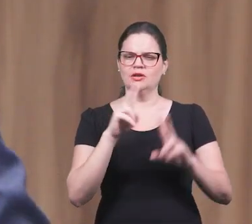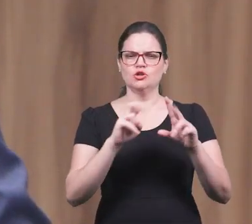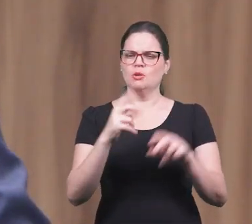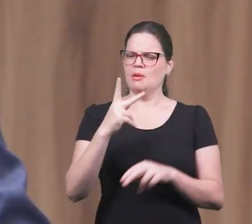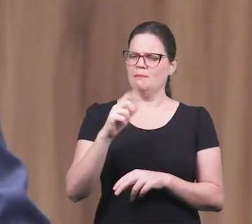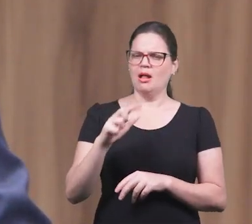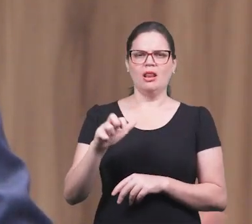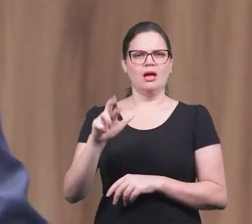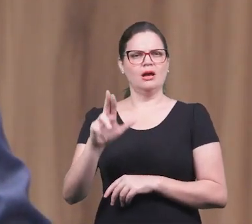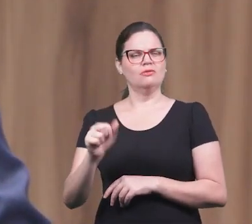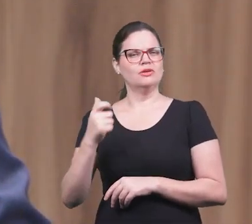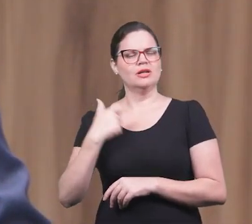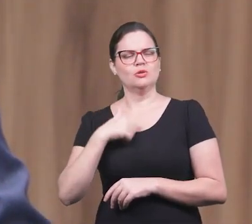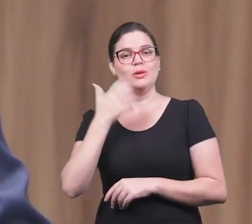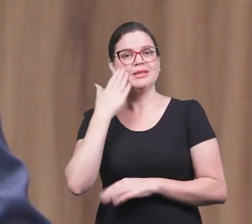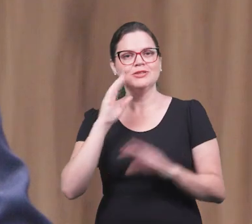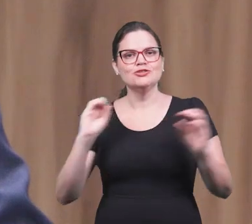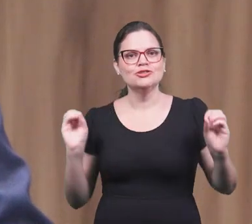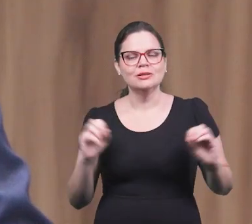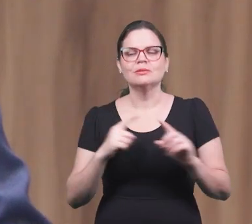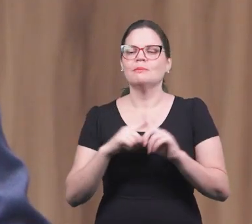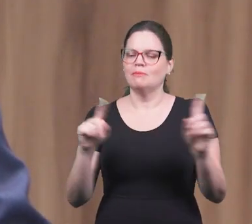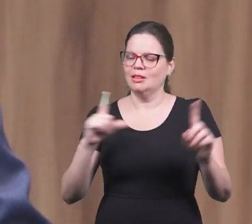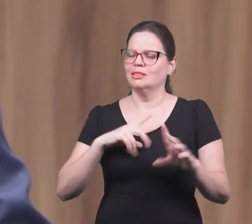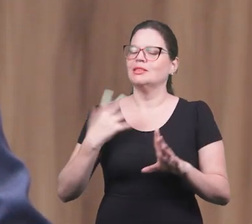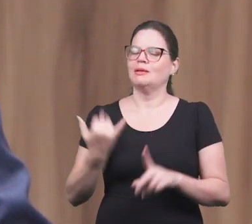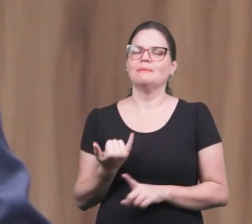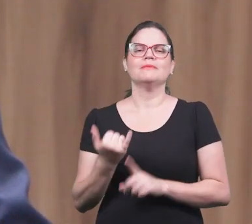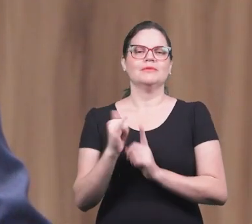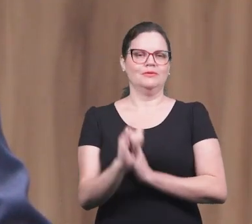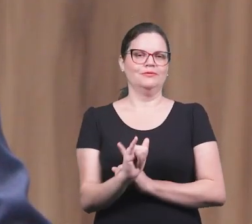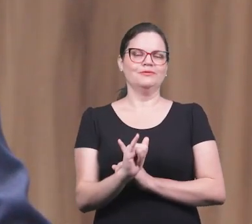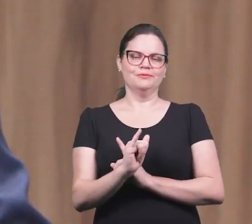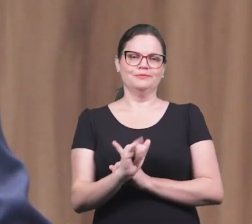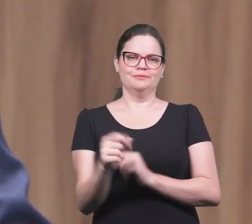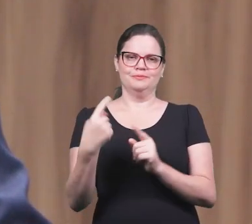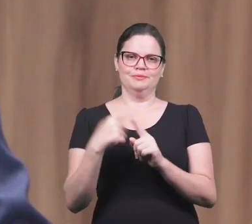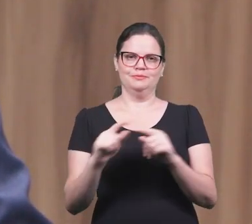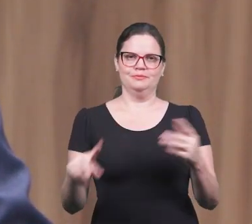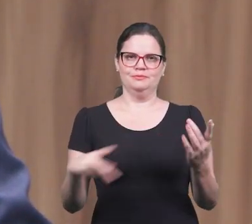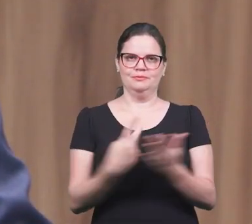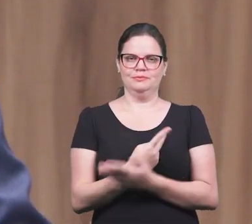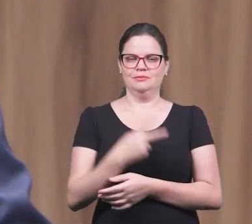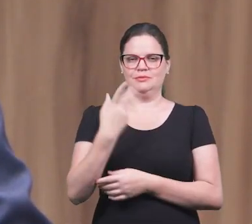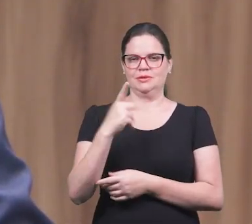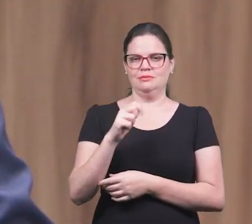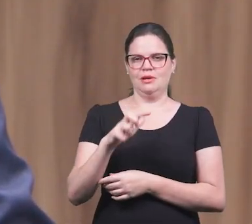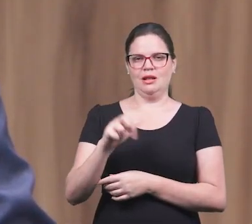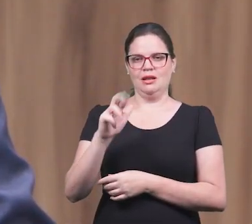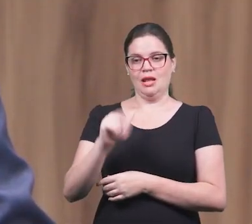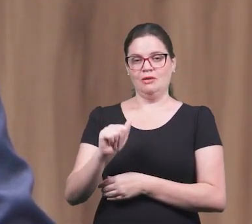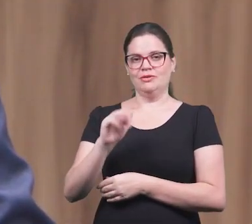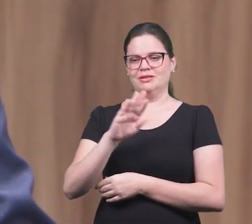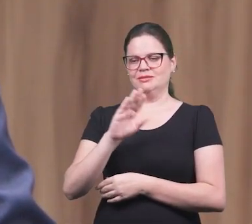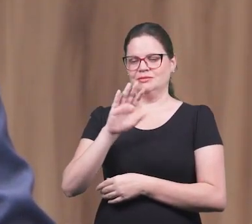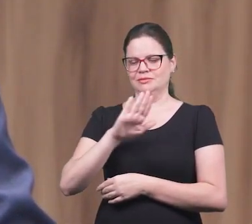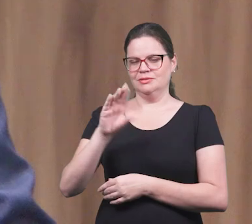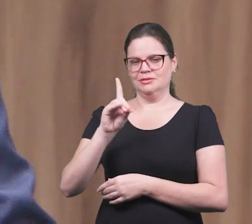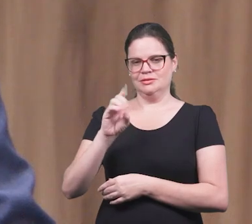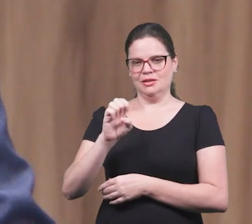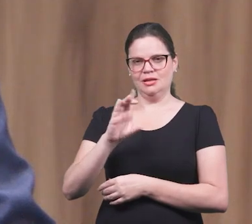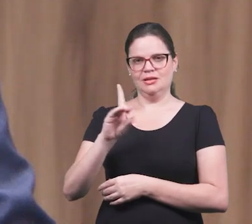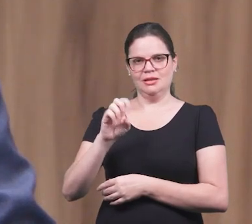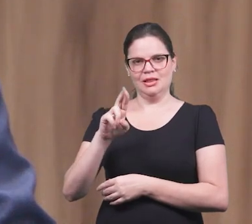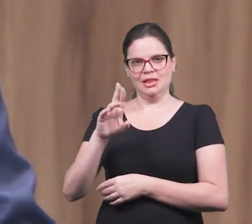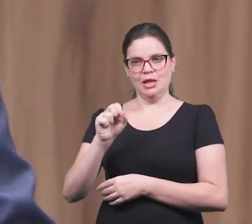sem entender, mas profético, porque exatamente a palavra de Deus no livro de Apocalipse, no capítulo